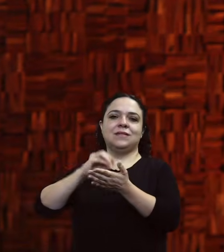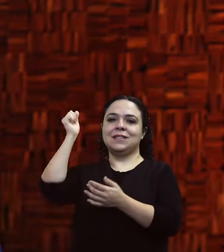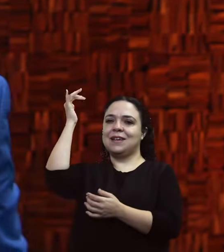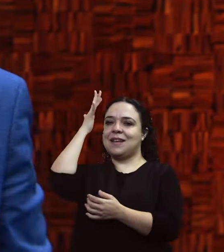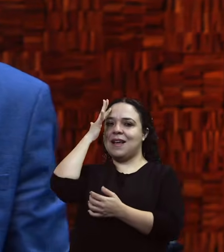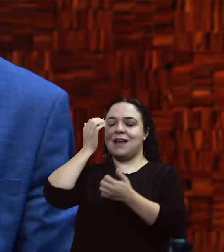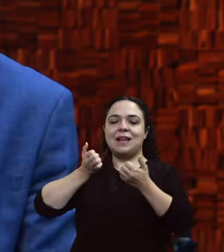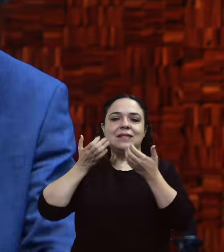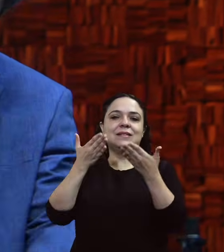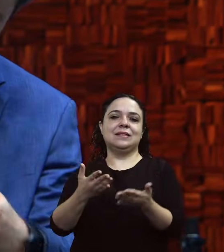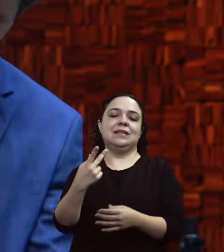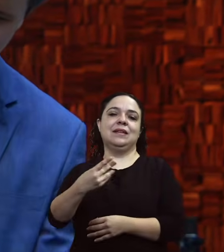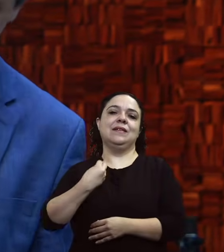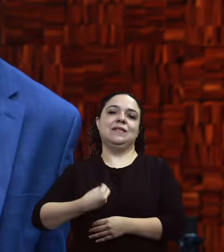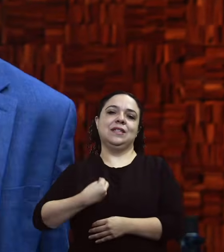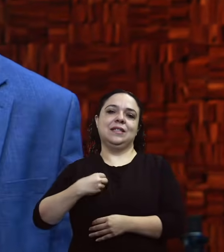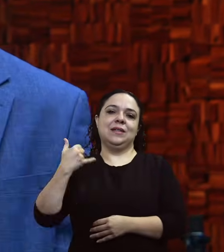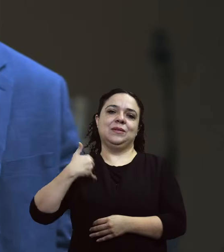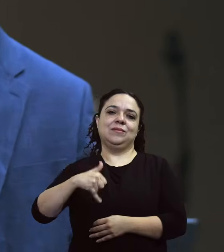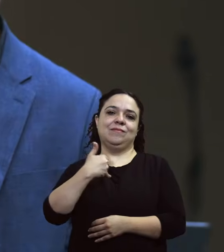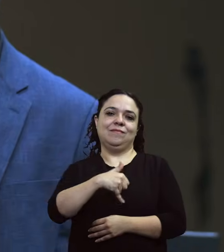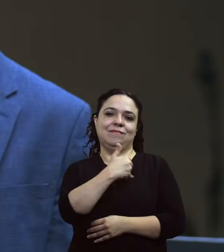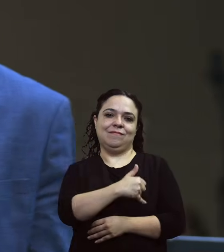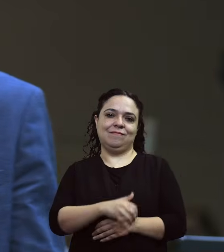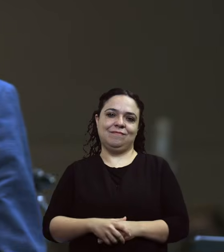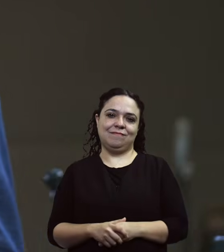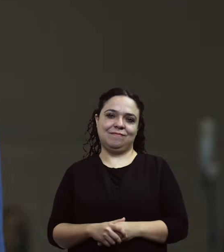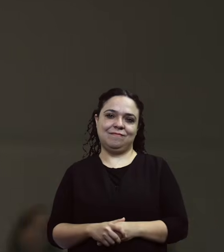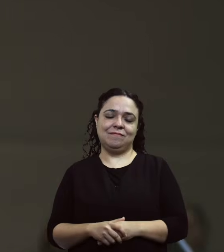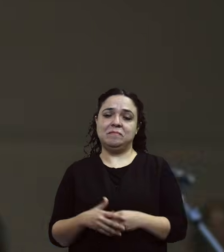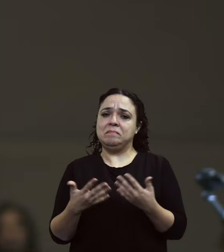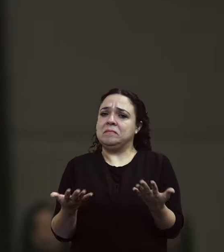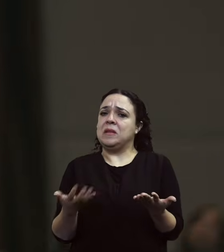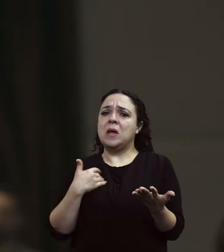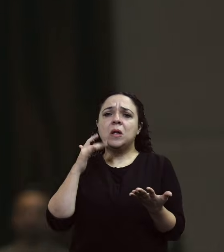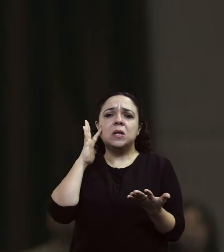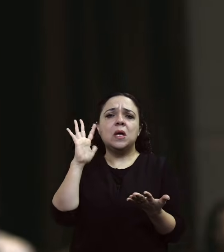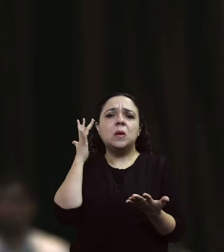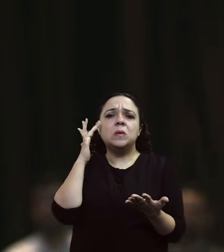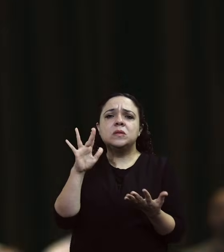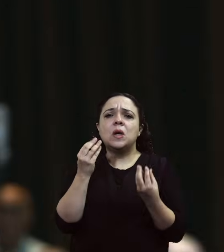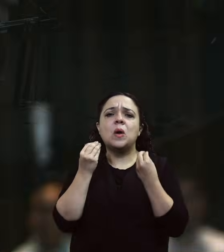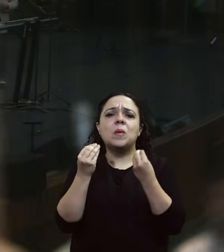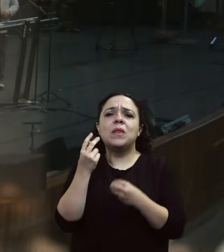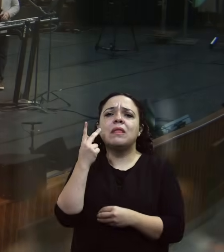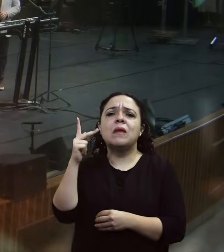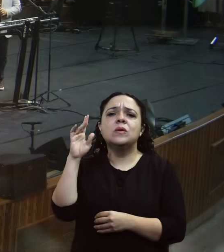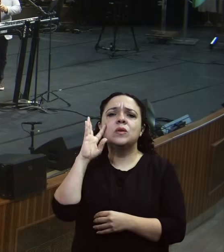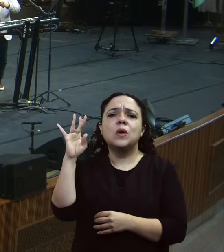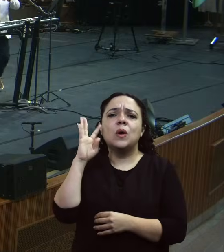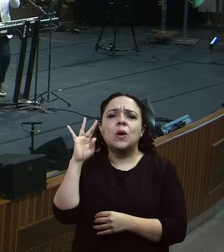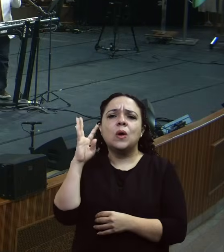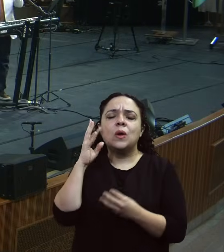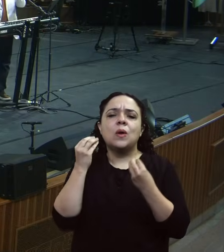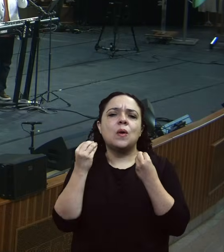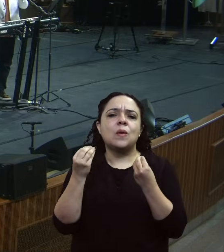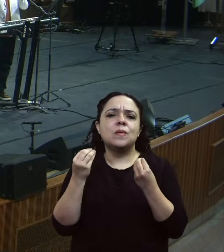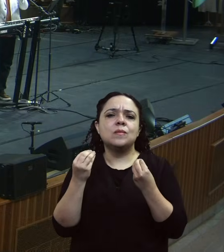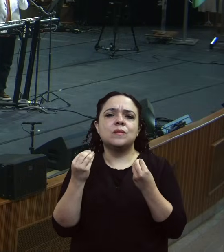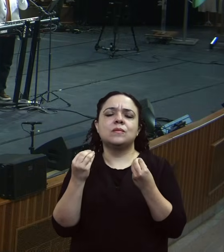dele. Eu não sei qual é o teu sonho. Eu não sei o que Deus colocou e já disse para você que ia